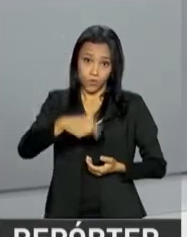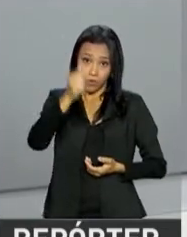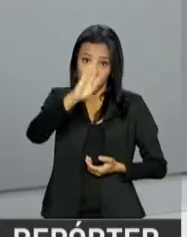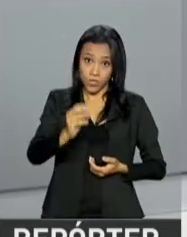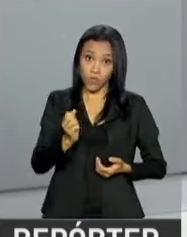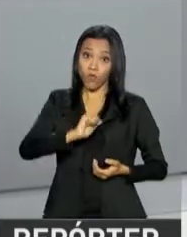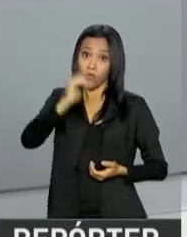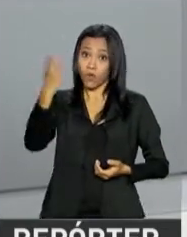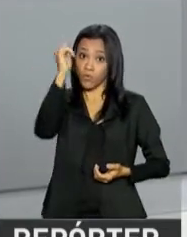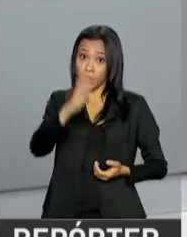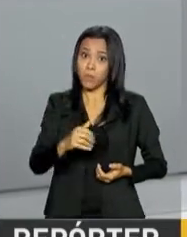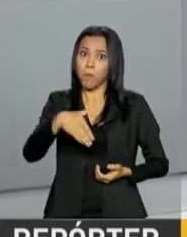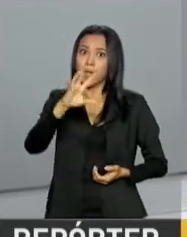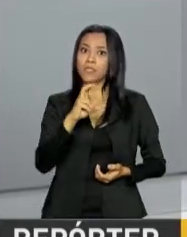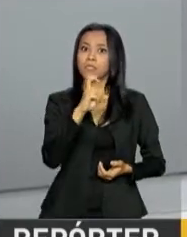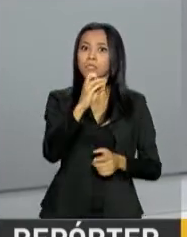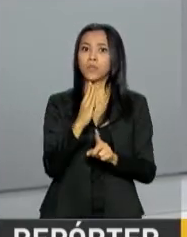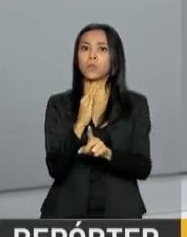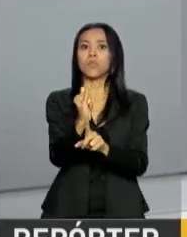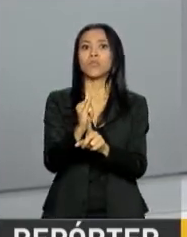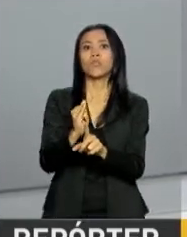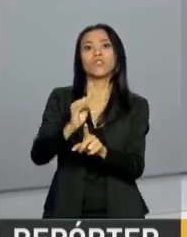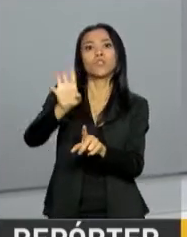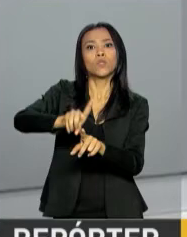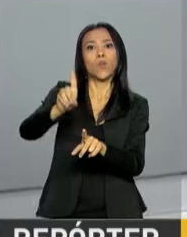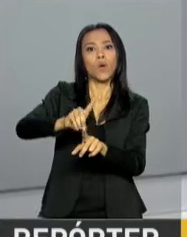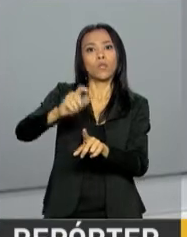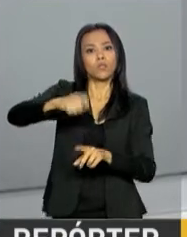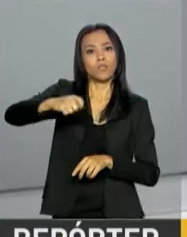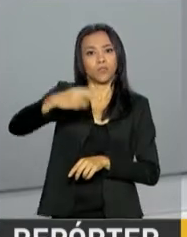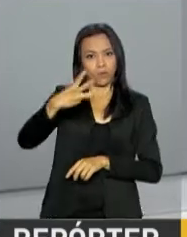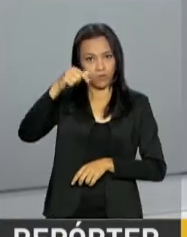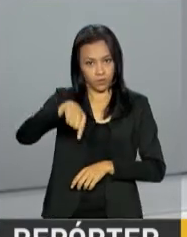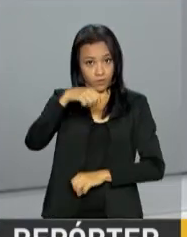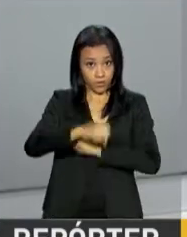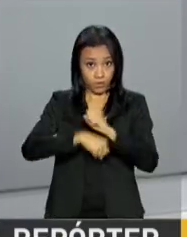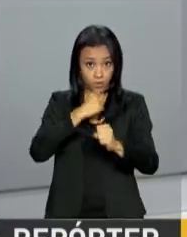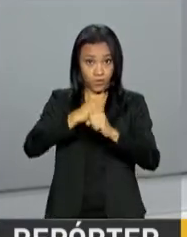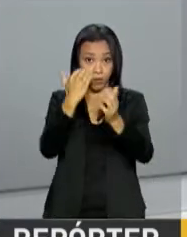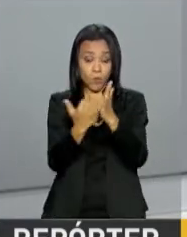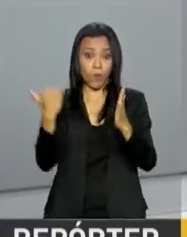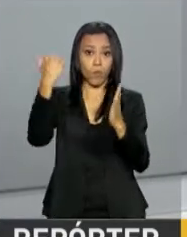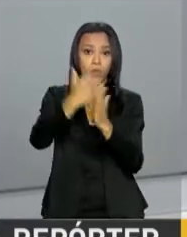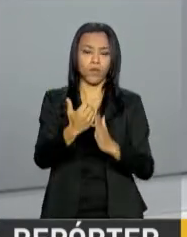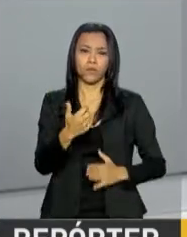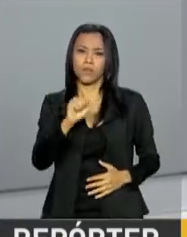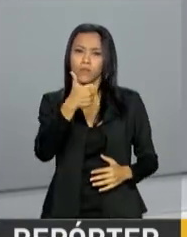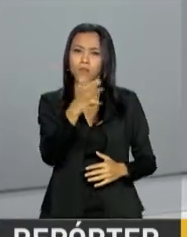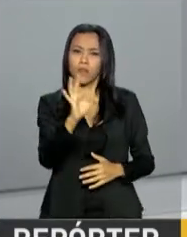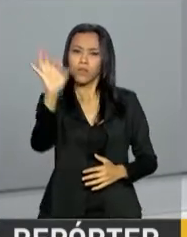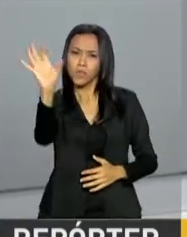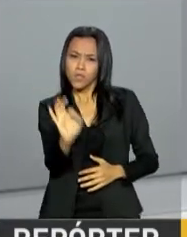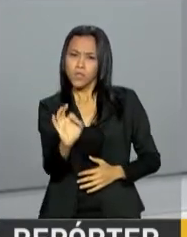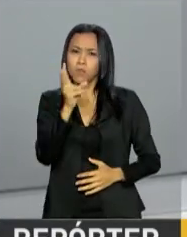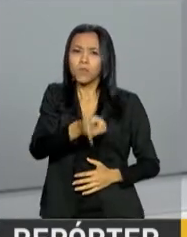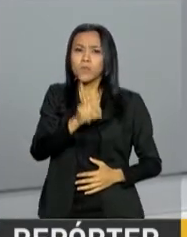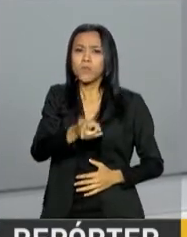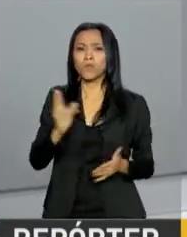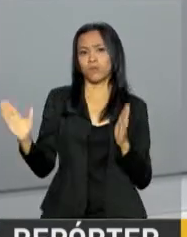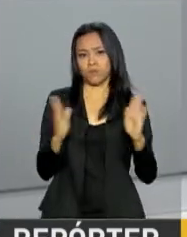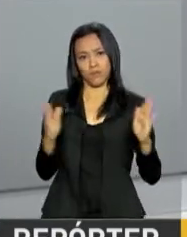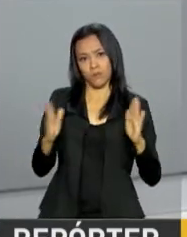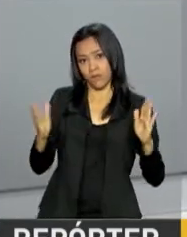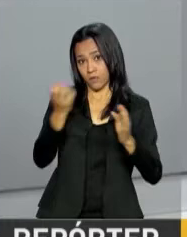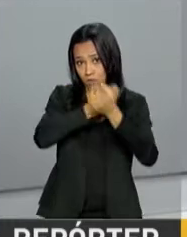5 milhões de dólares no primeiro trimestre deste ano um aumento de mais de 10% em relação ao mesmo período do ano passado